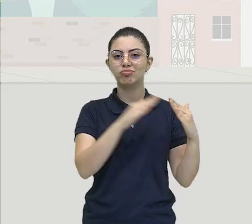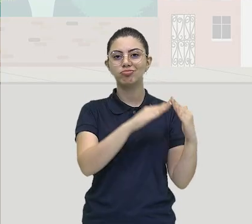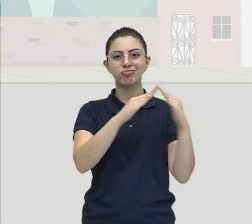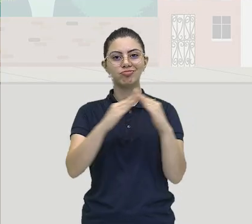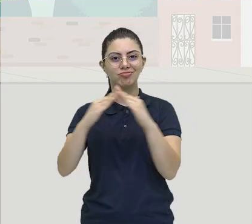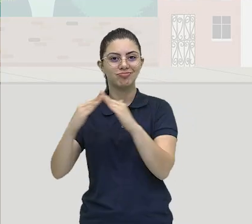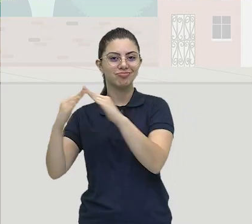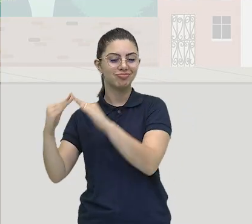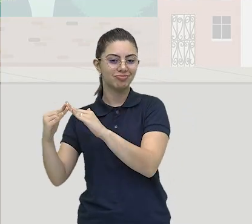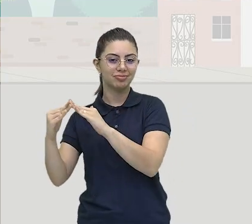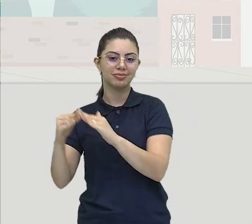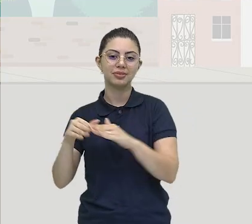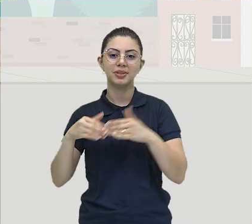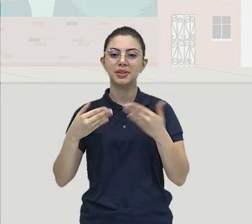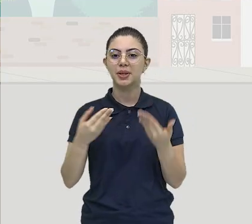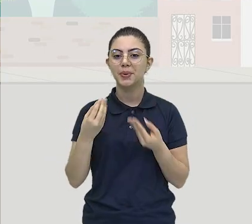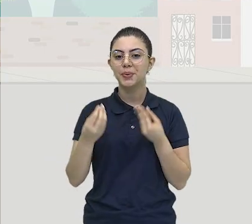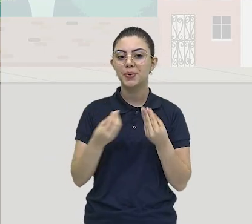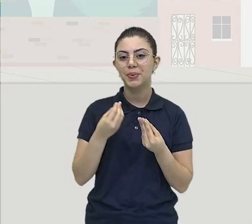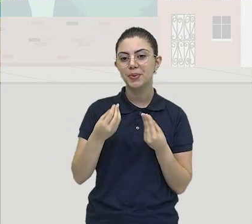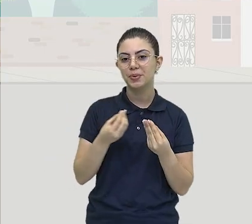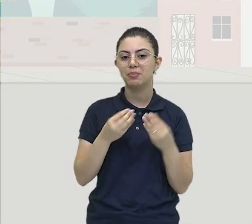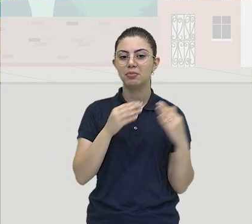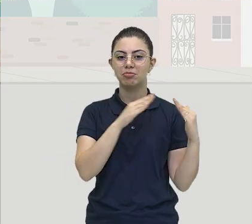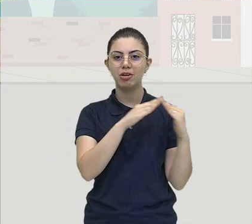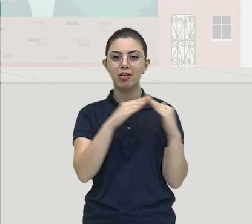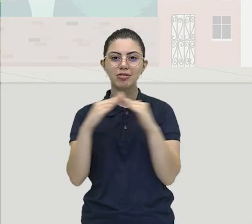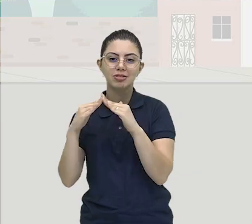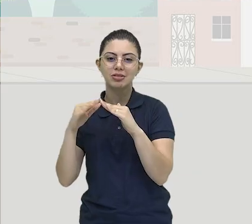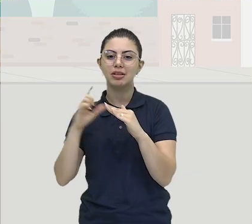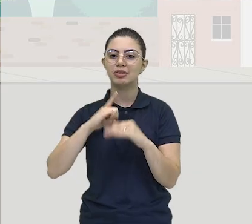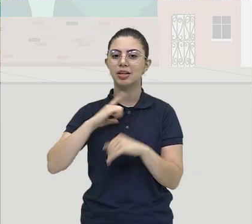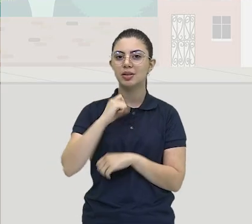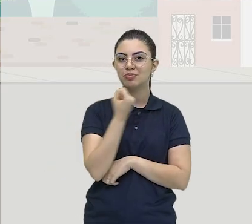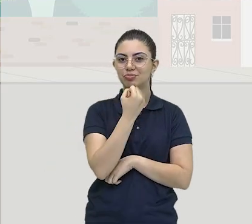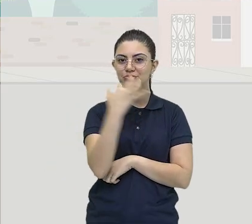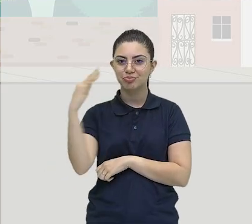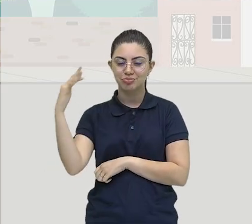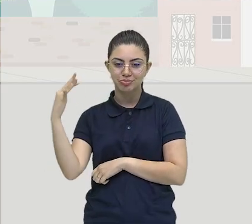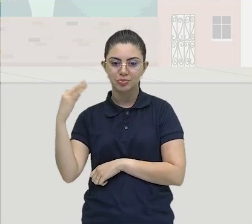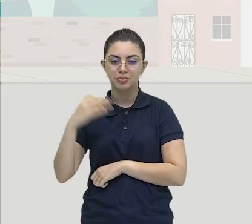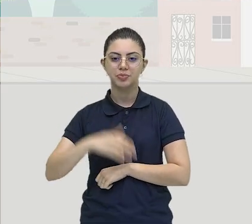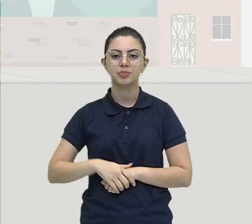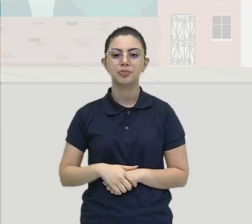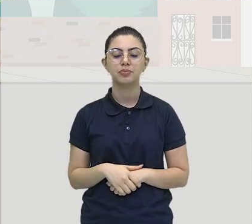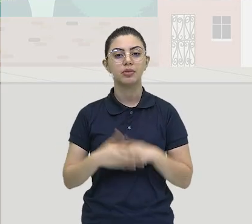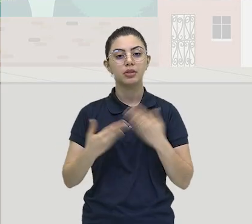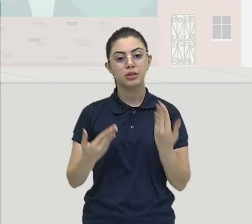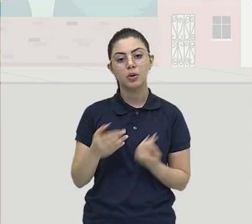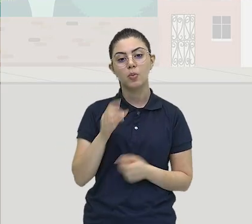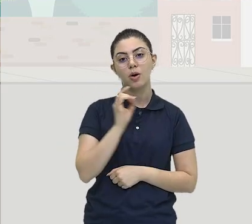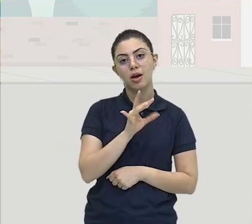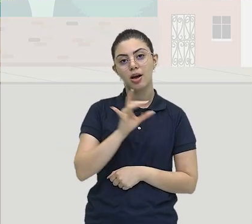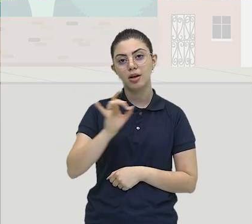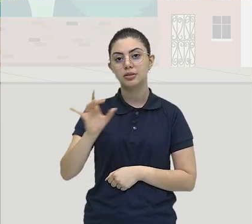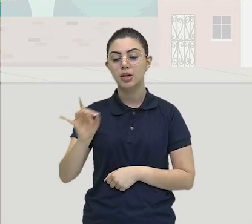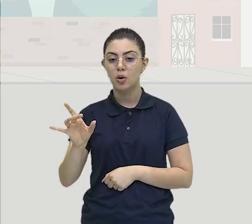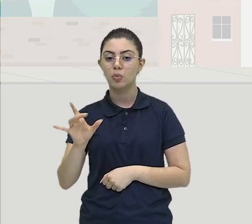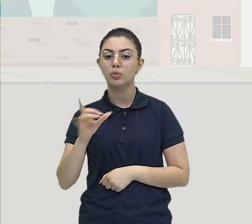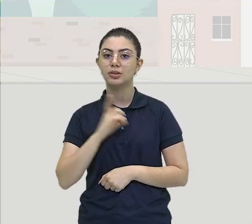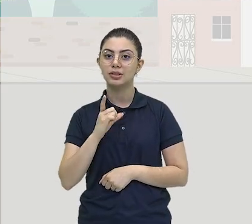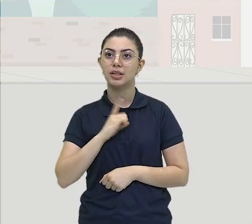de vocês, e a gente tem uma rua com essas casinhas, temos a vegetação, e cada um deles absorve, mas